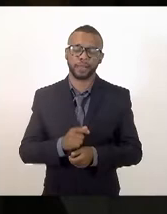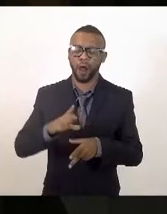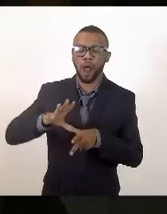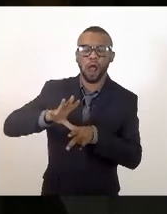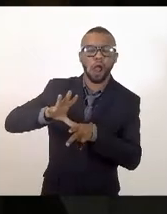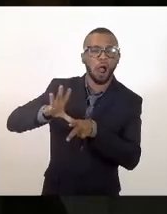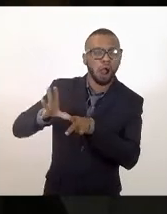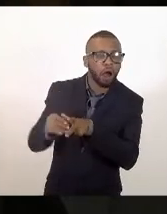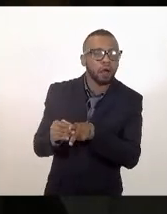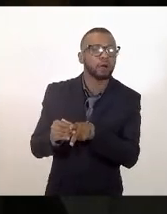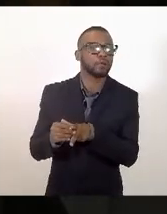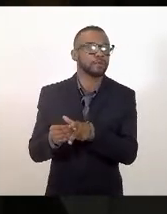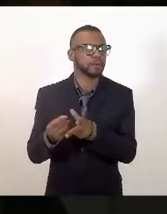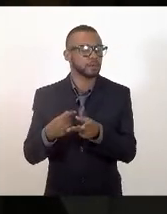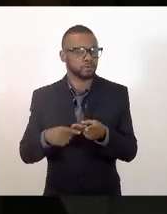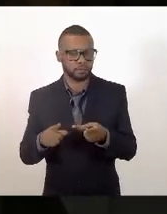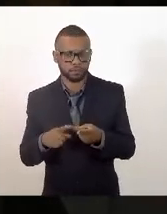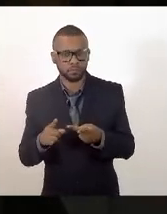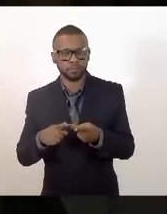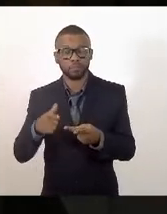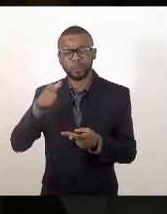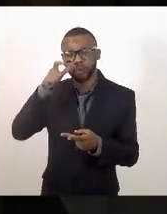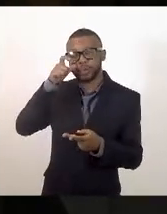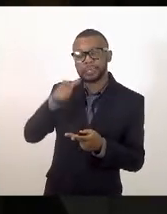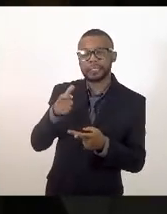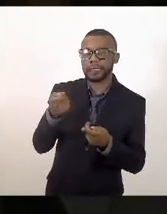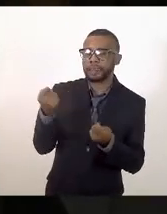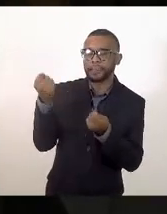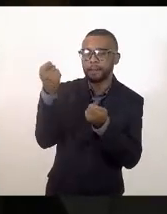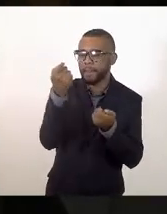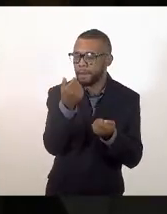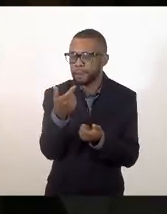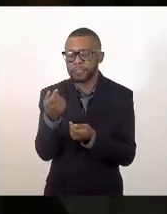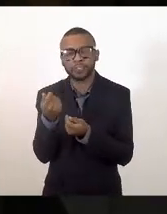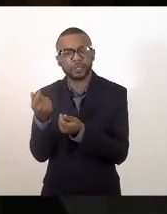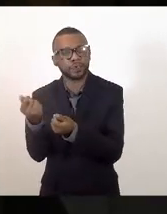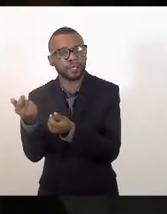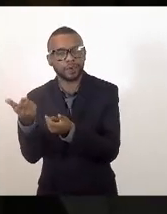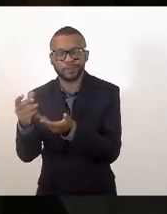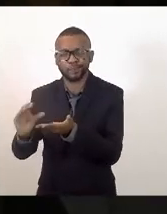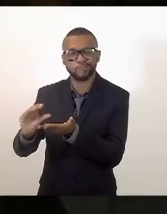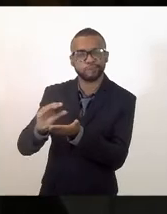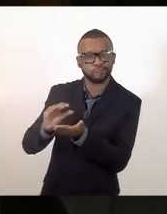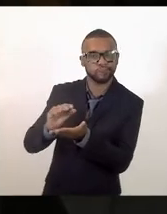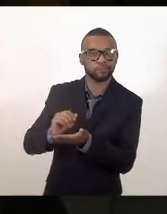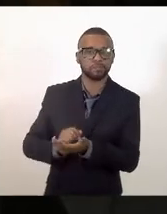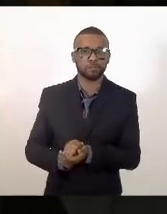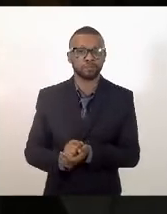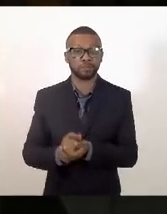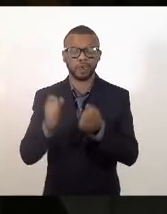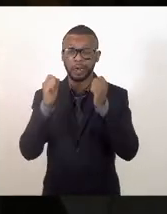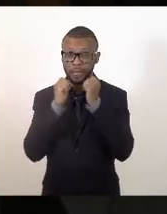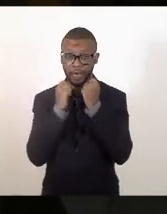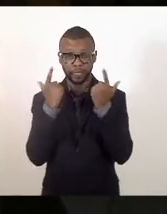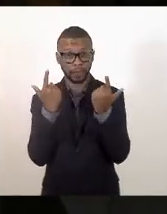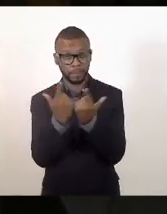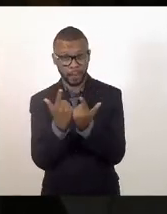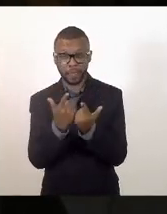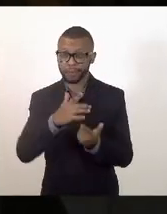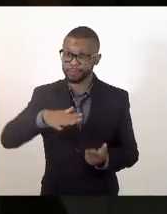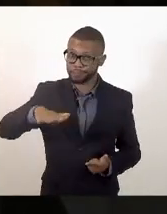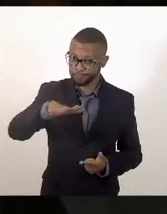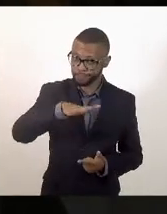corrupção, pelos interesses espúrios. Esta Assembleia Legislativa, senhora